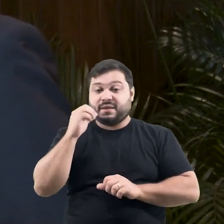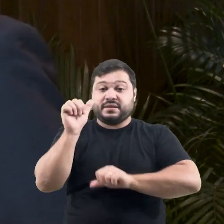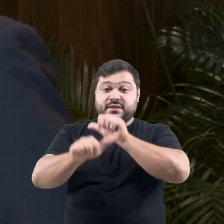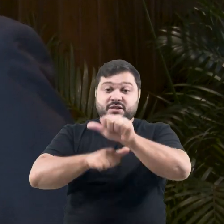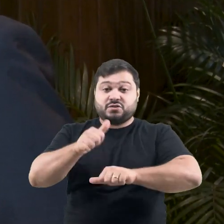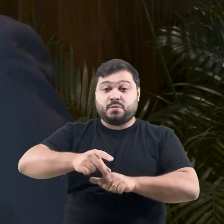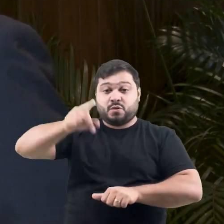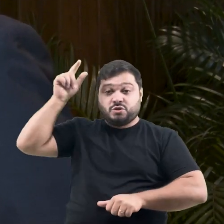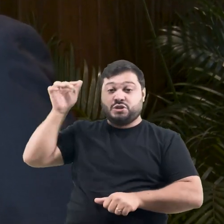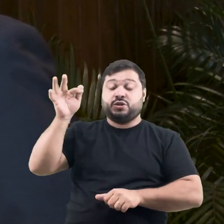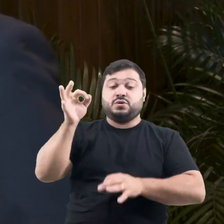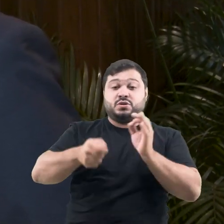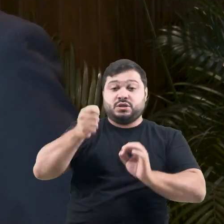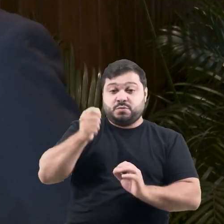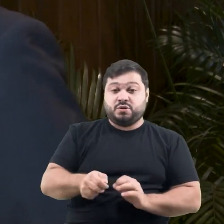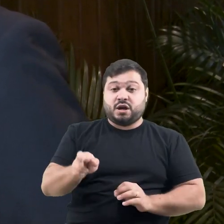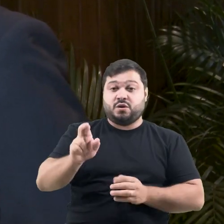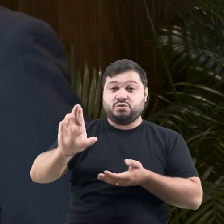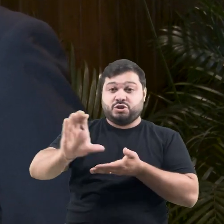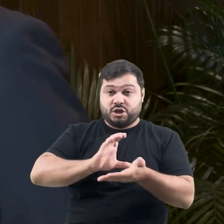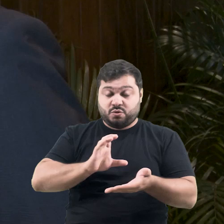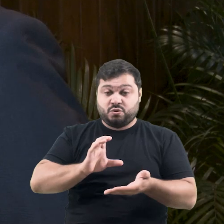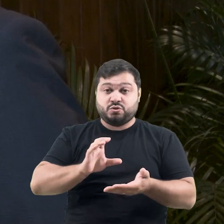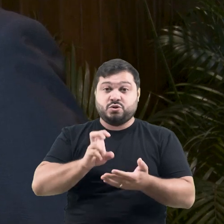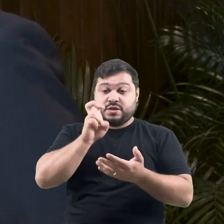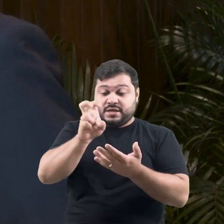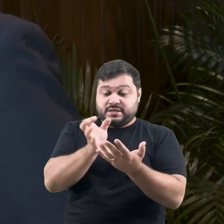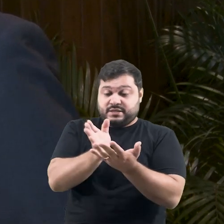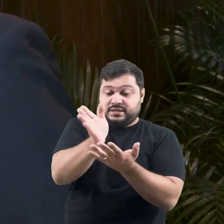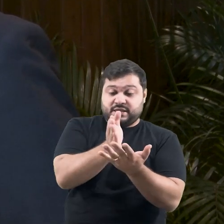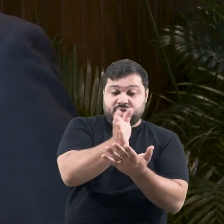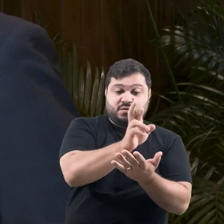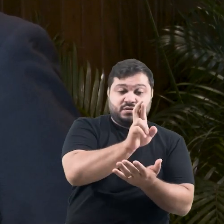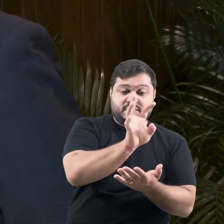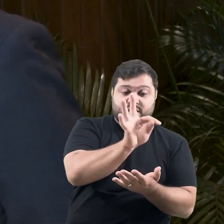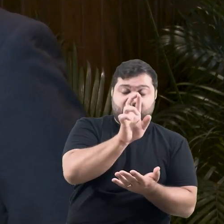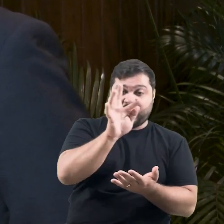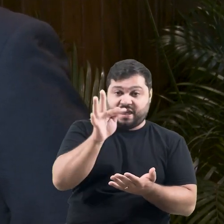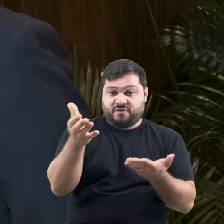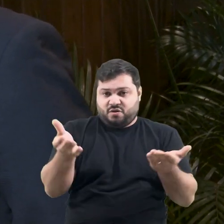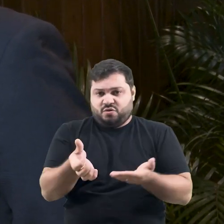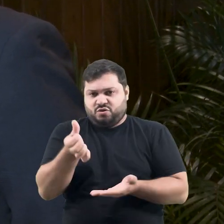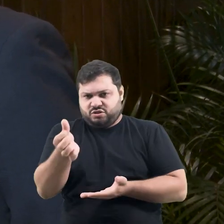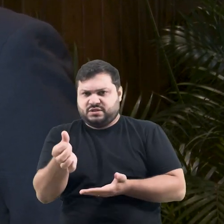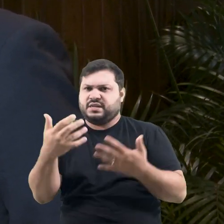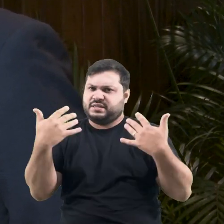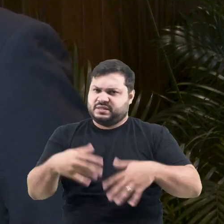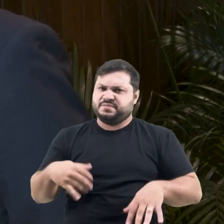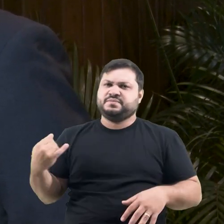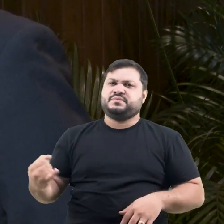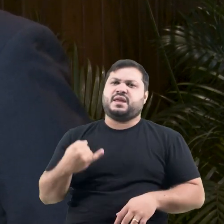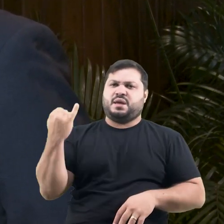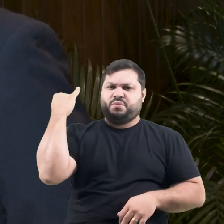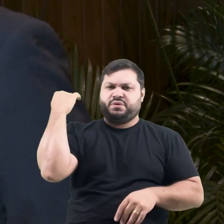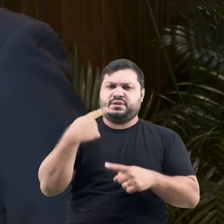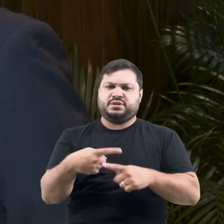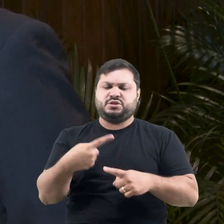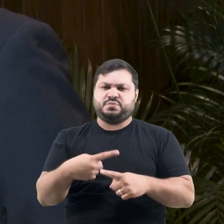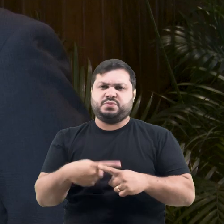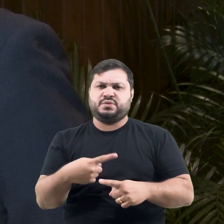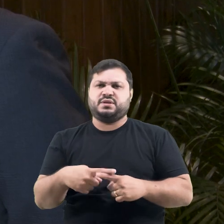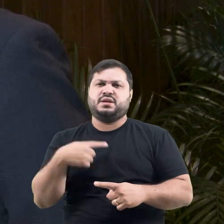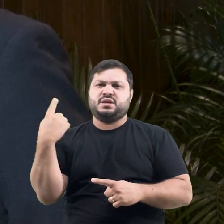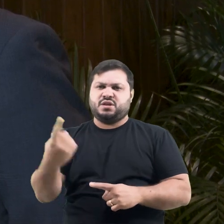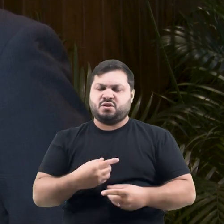transforma o antigo Tribunal Federal do Recurso em 5 TRFs, hoje 6, é um passo importante porque